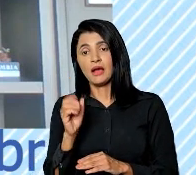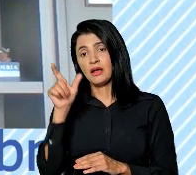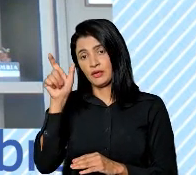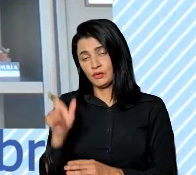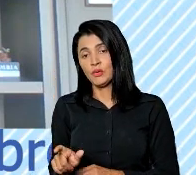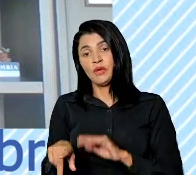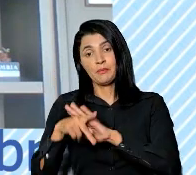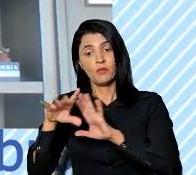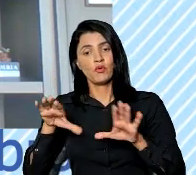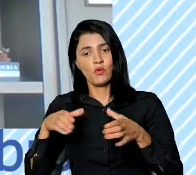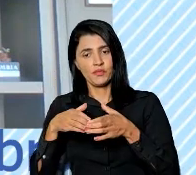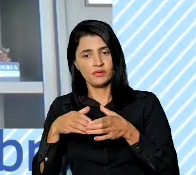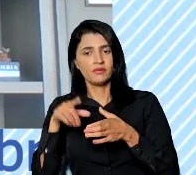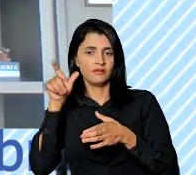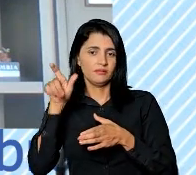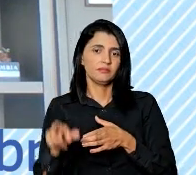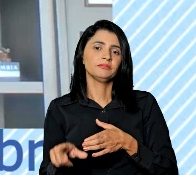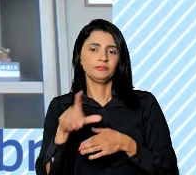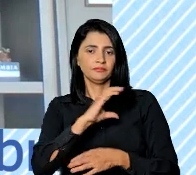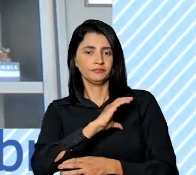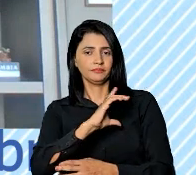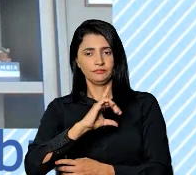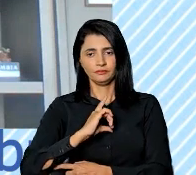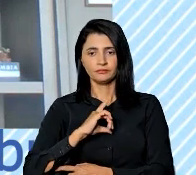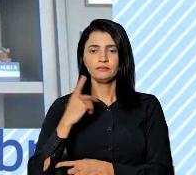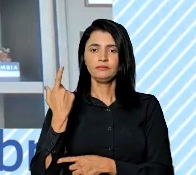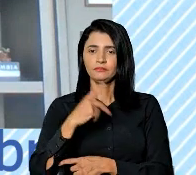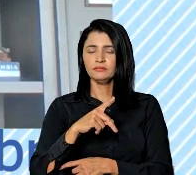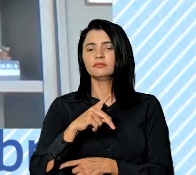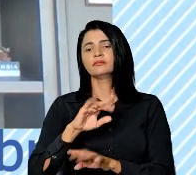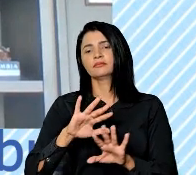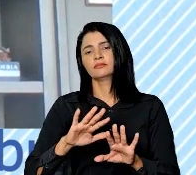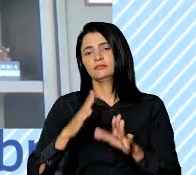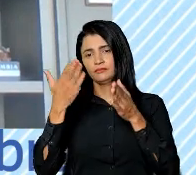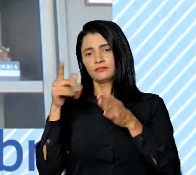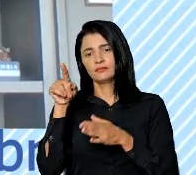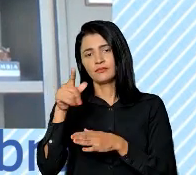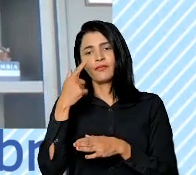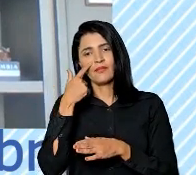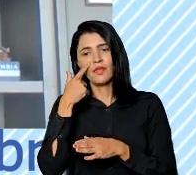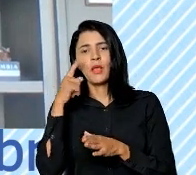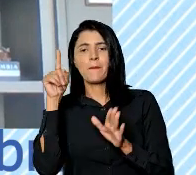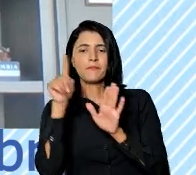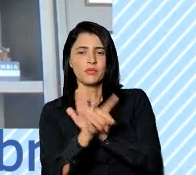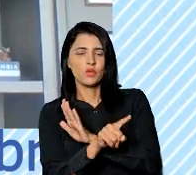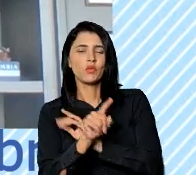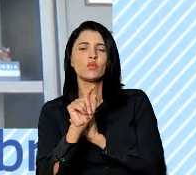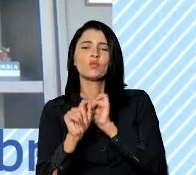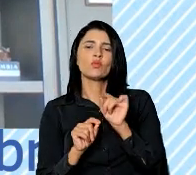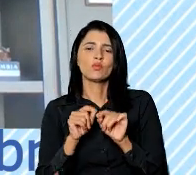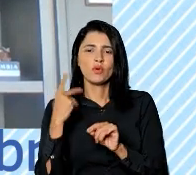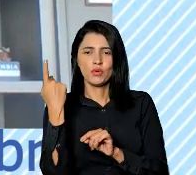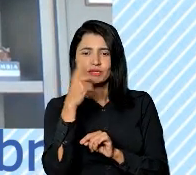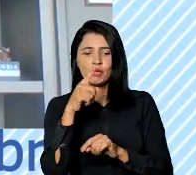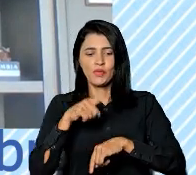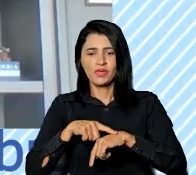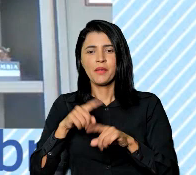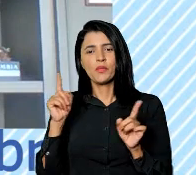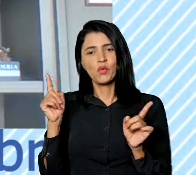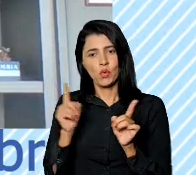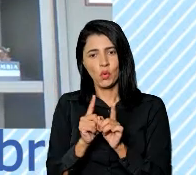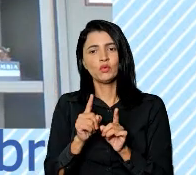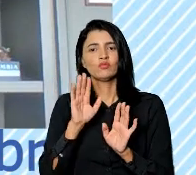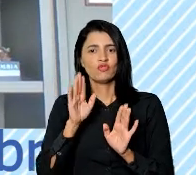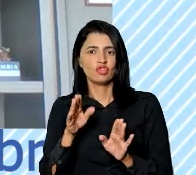da comissão, ele é coordenador desse evento também, ele já tinha antecipado uma pergunta, como o seu tempo é curto, eu já vou